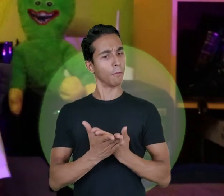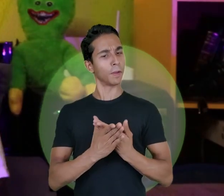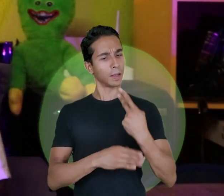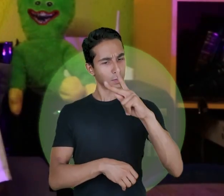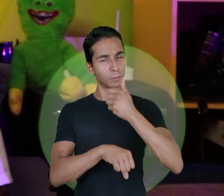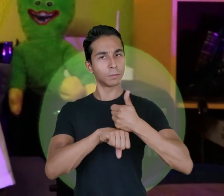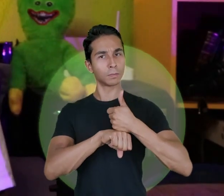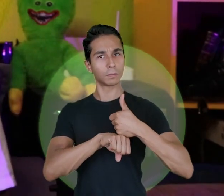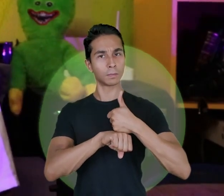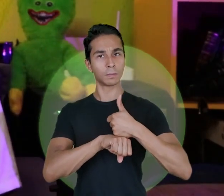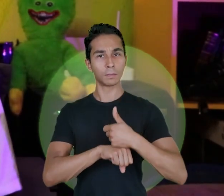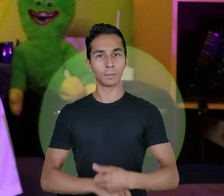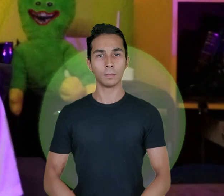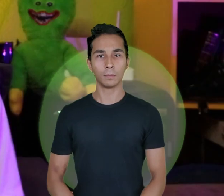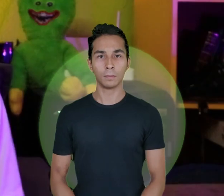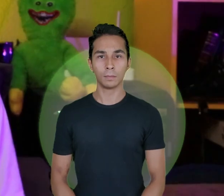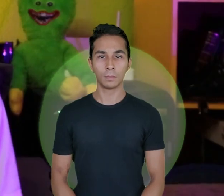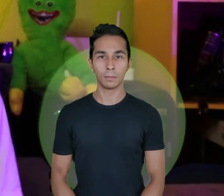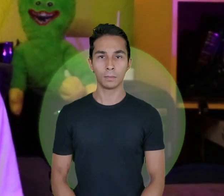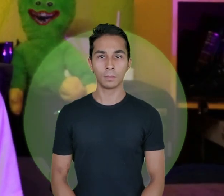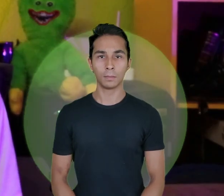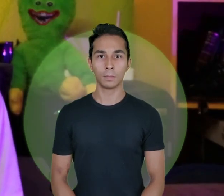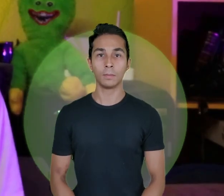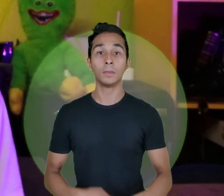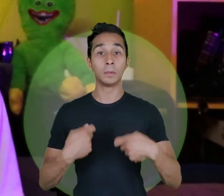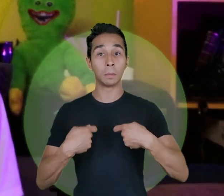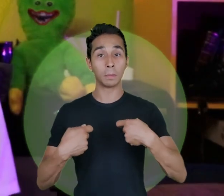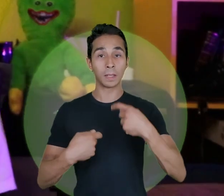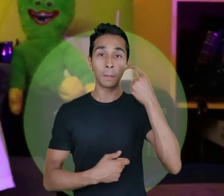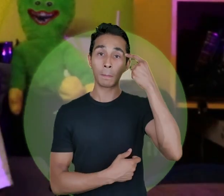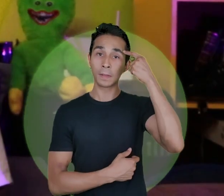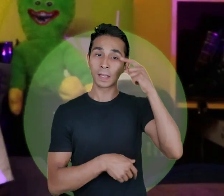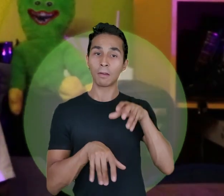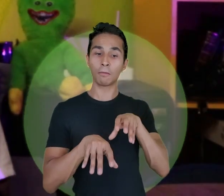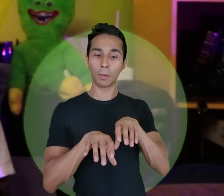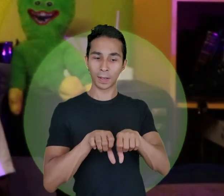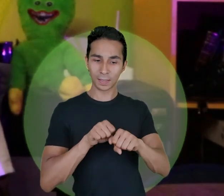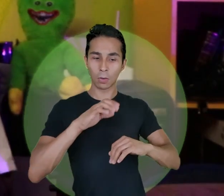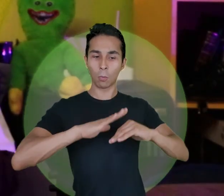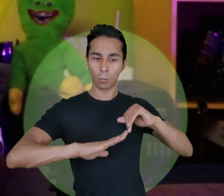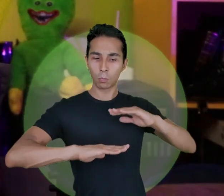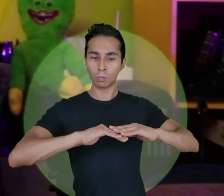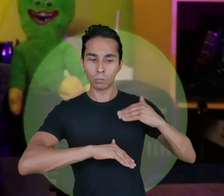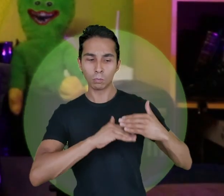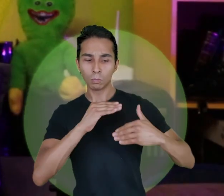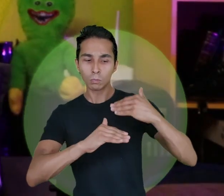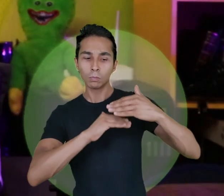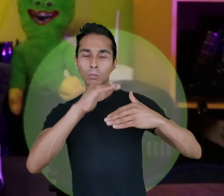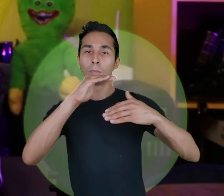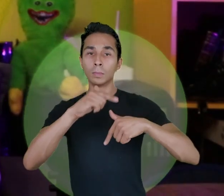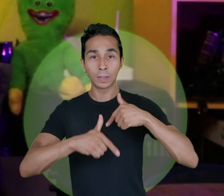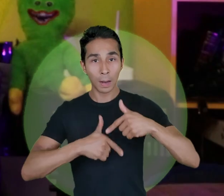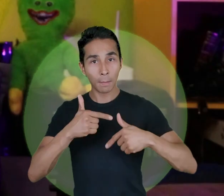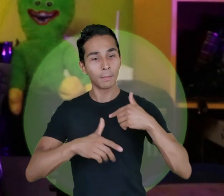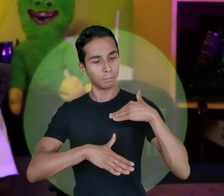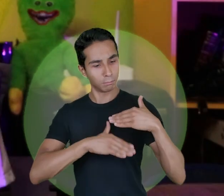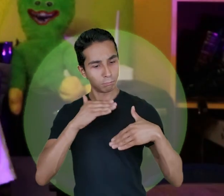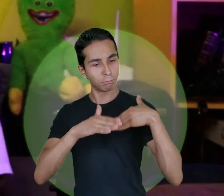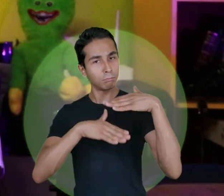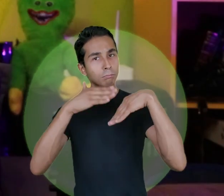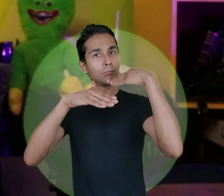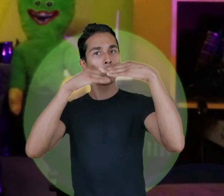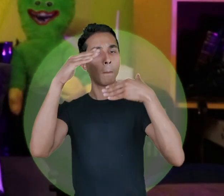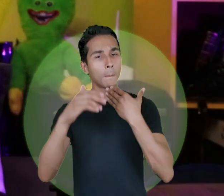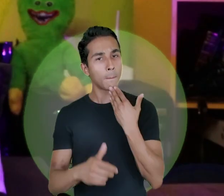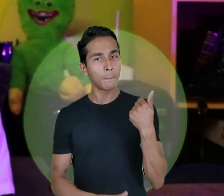tem que pensar, né, tanto não só na sua formação, mas na melhoria do seu trabalho, na